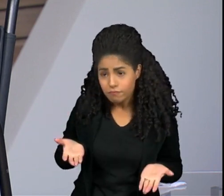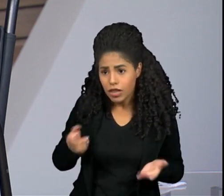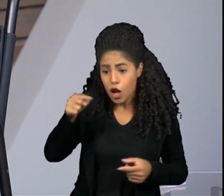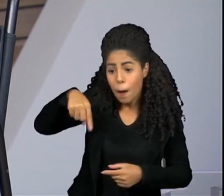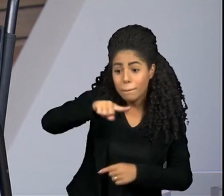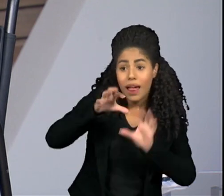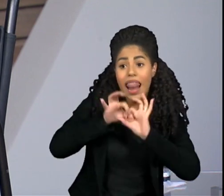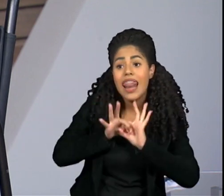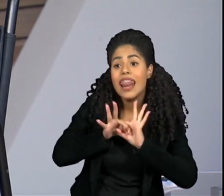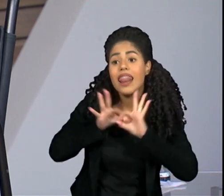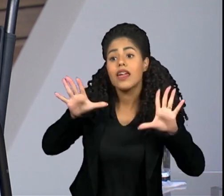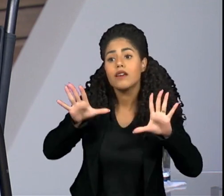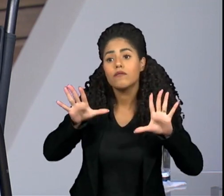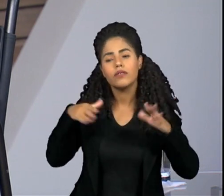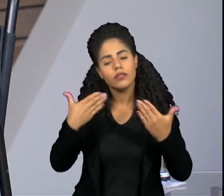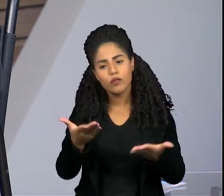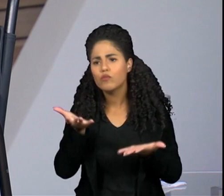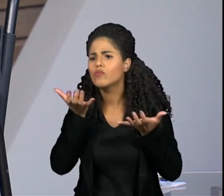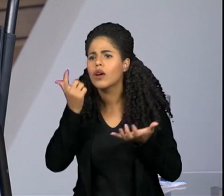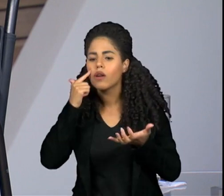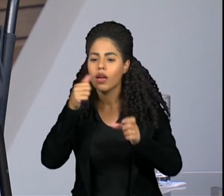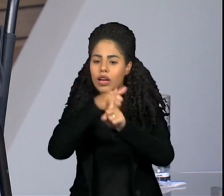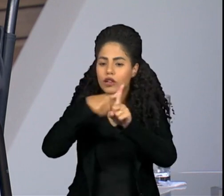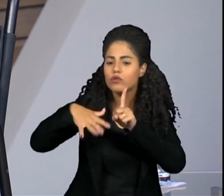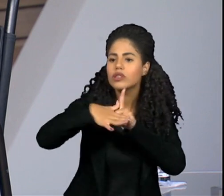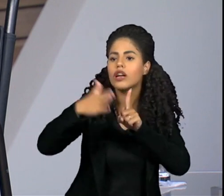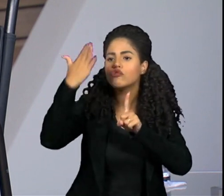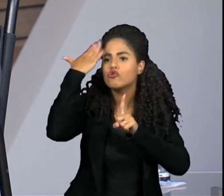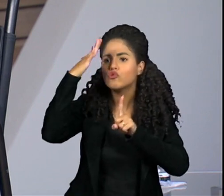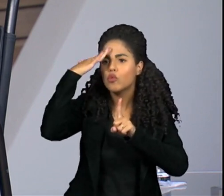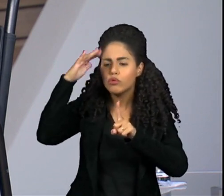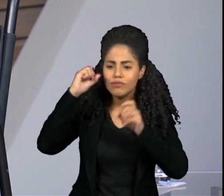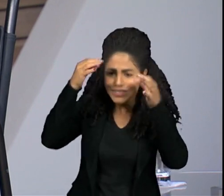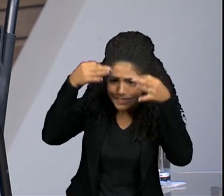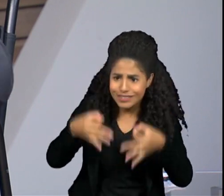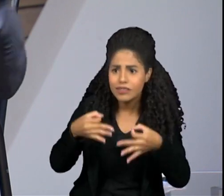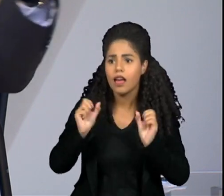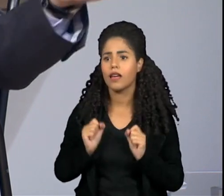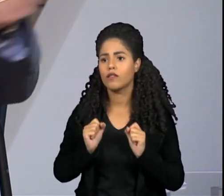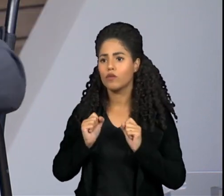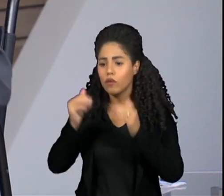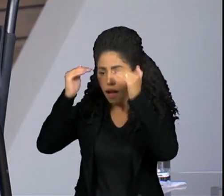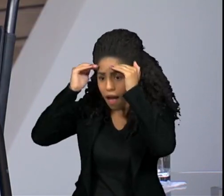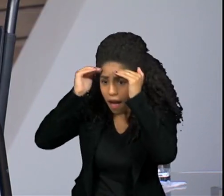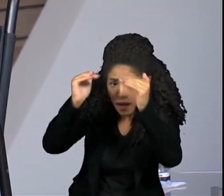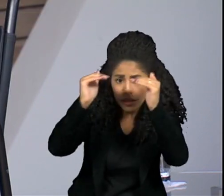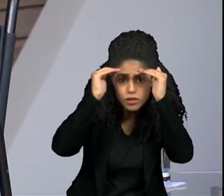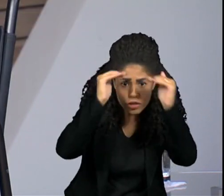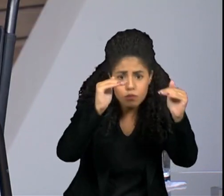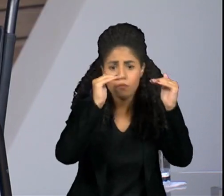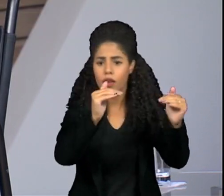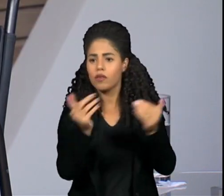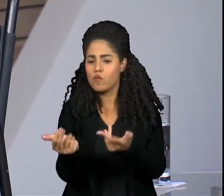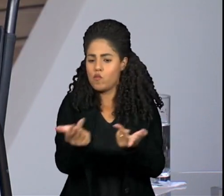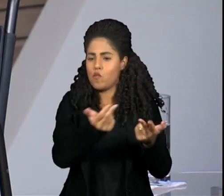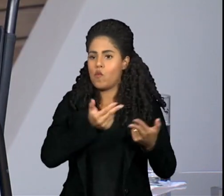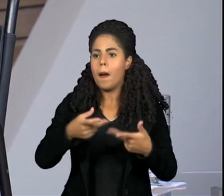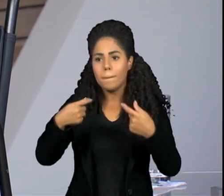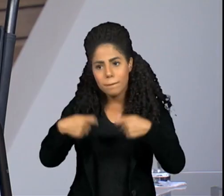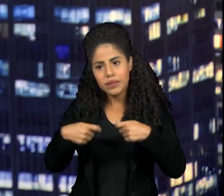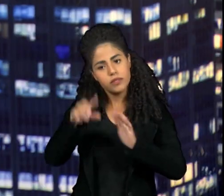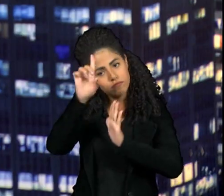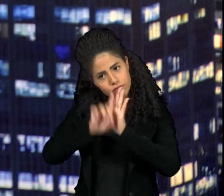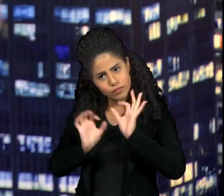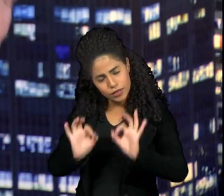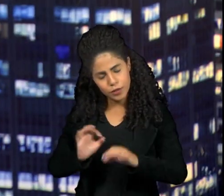nós esperamos da sociedade é que todos entendam o espaço de cada um e que essas injustiças sejam devidamente enfrentadas.